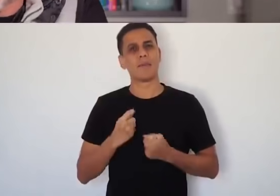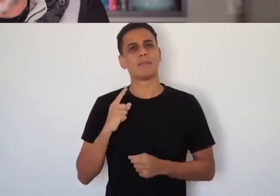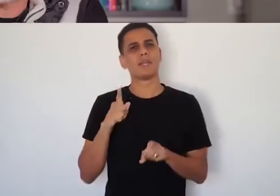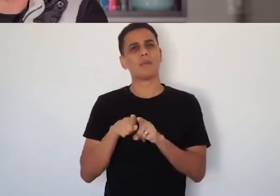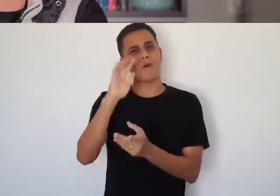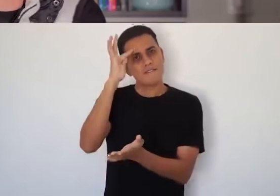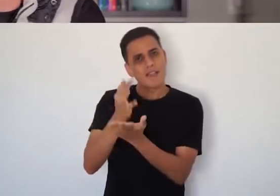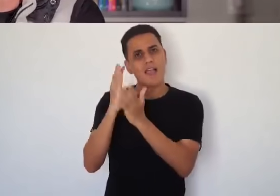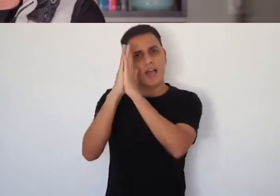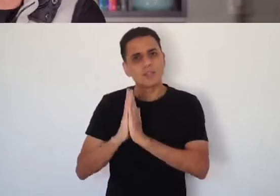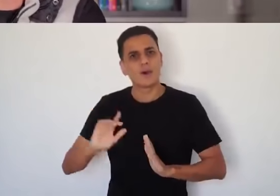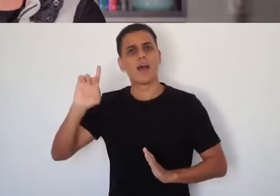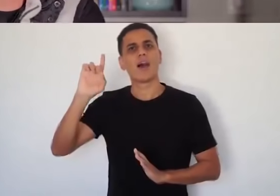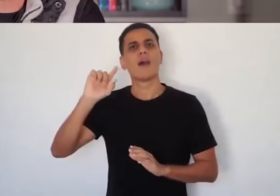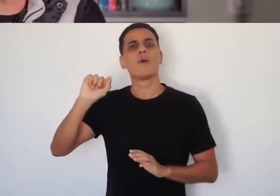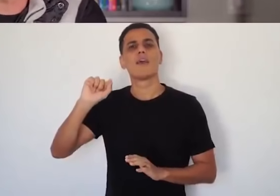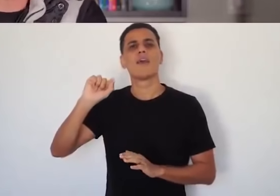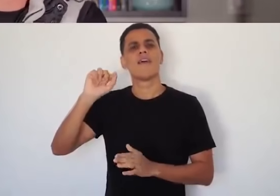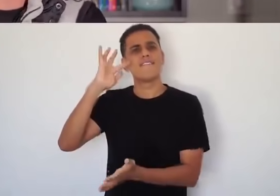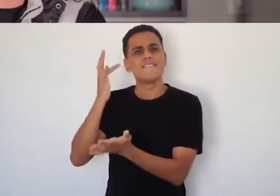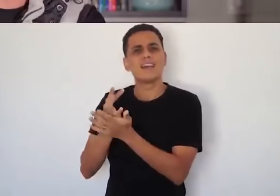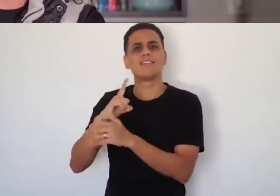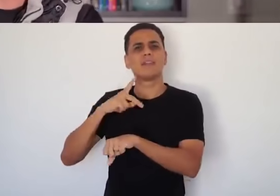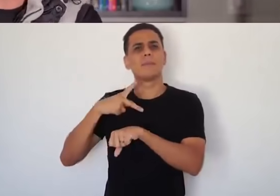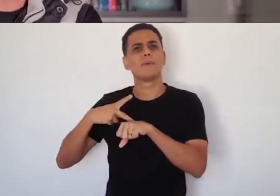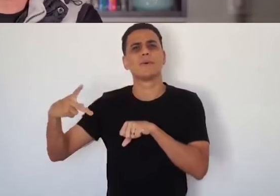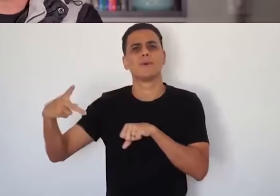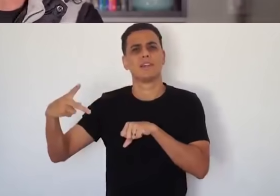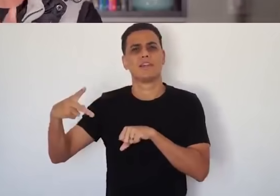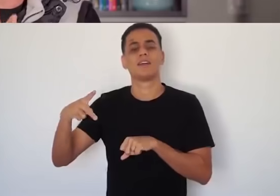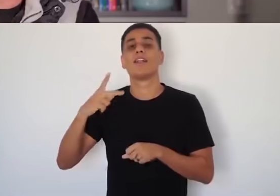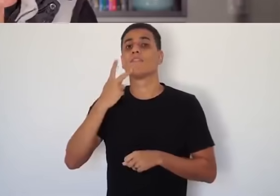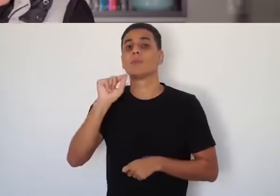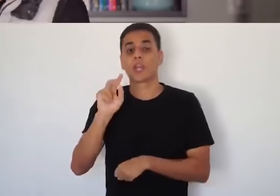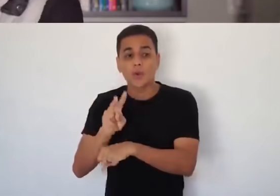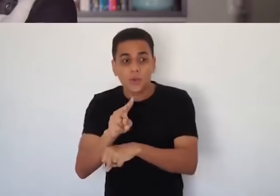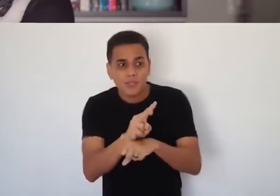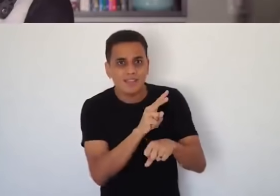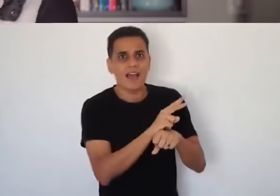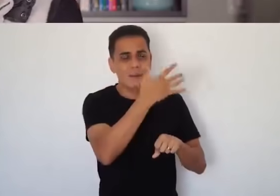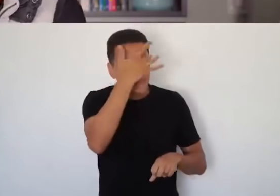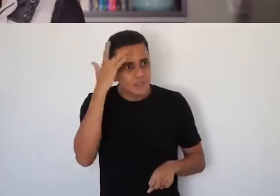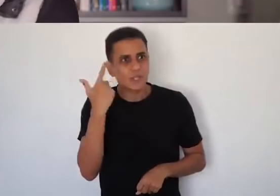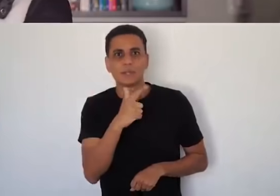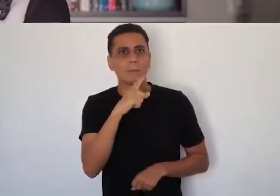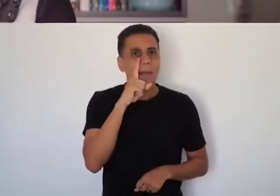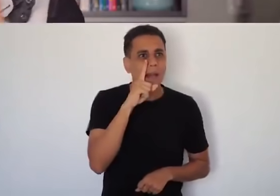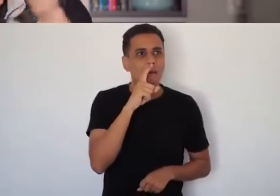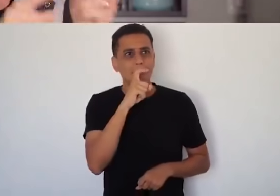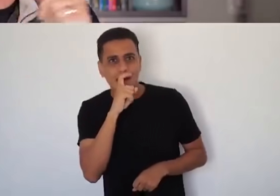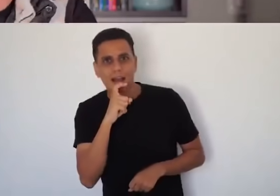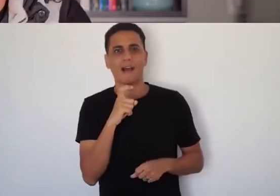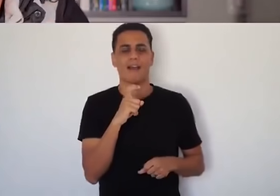usar palavras que vão edificar, que elas vão construir, é uma manifestação de uma obra